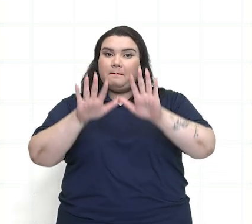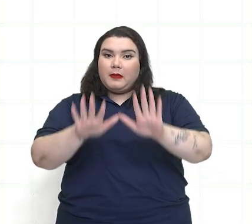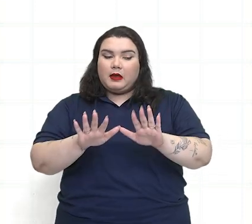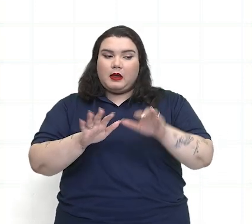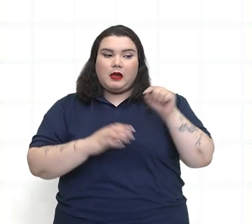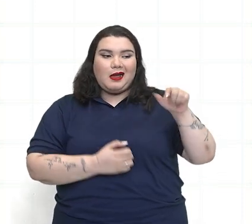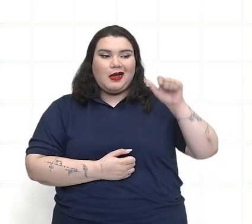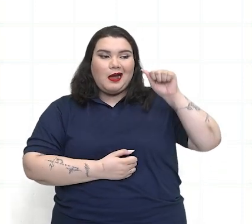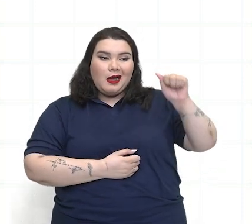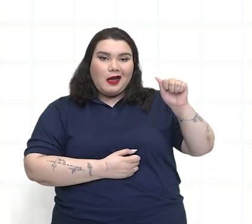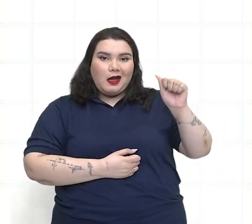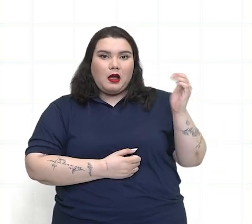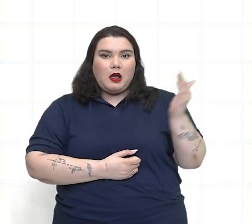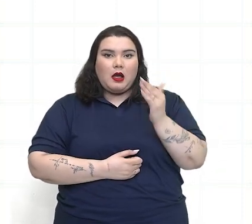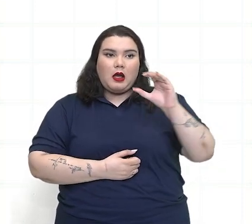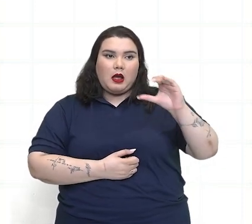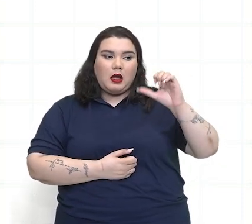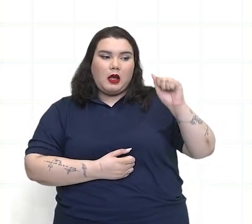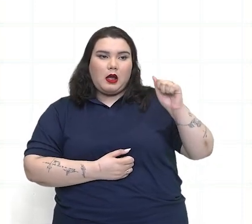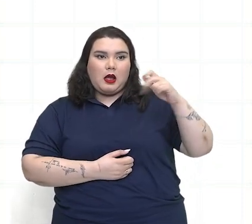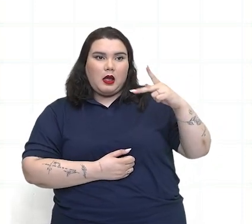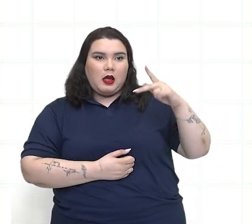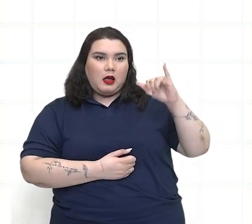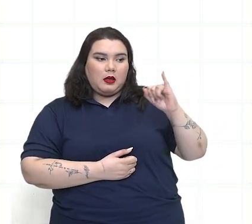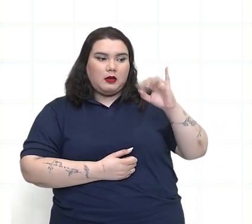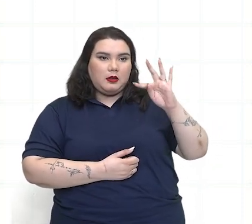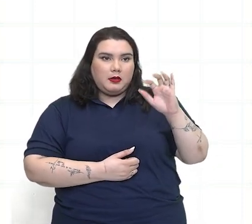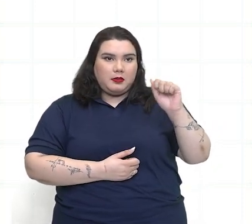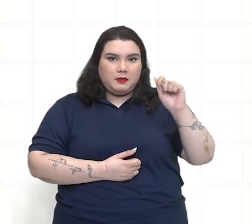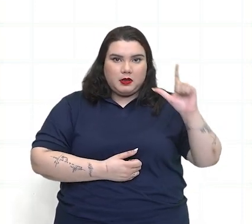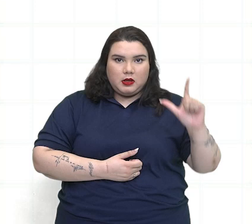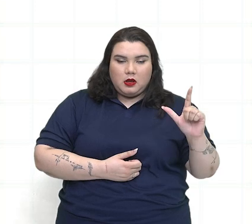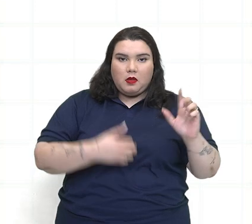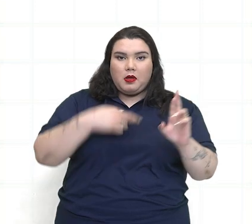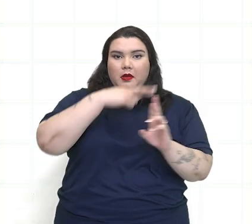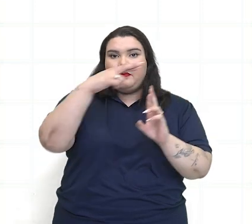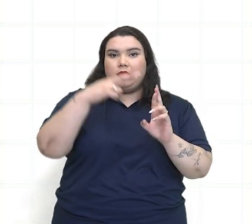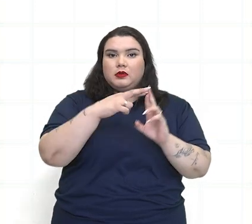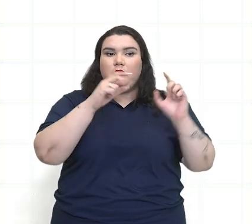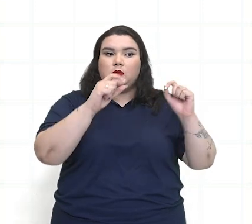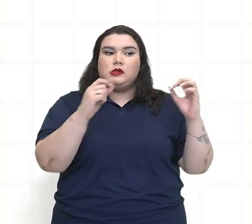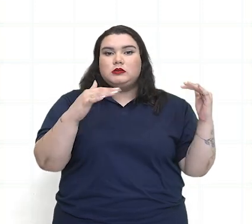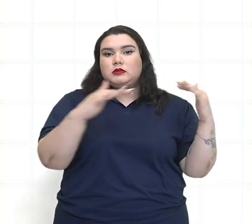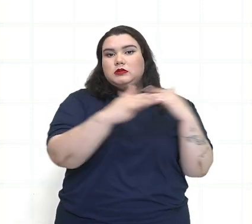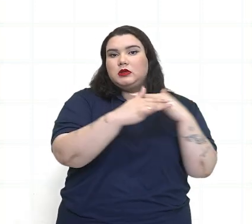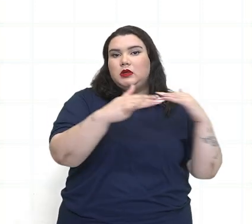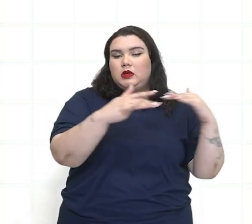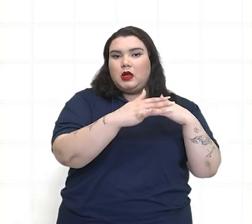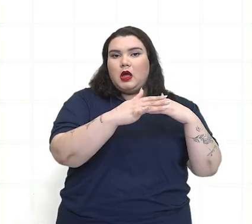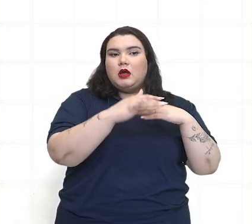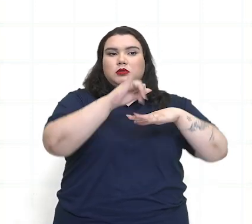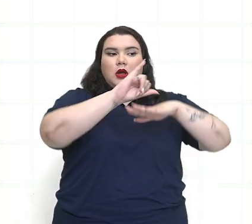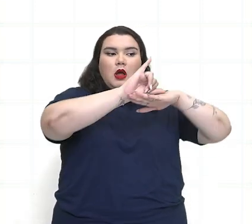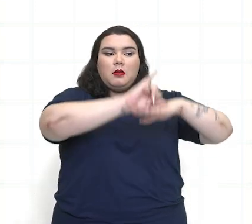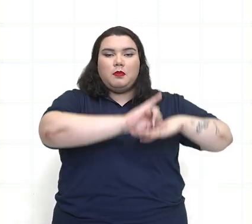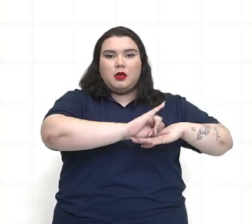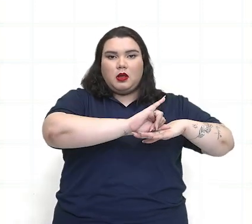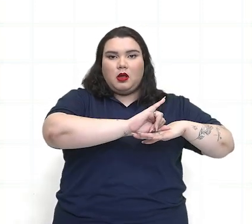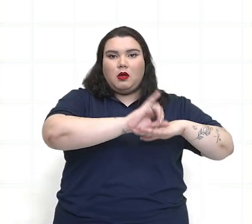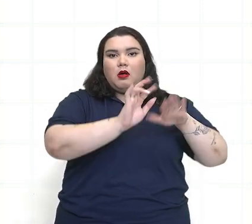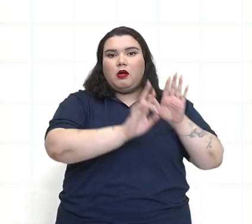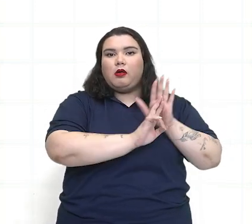quando eu digo a capital, eu estou me referindo a quê? A cidade que representa, por